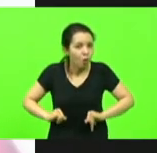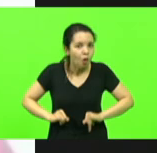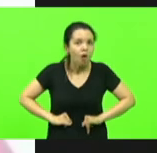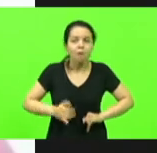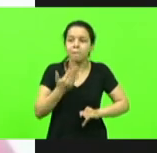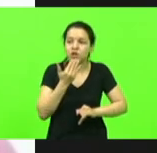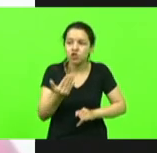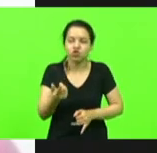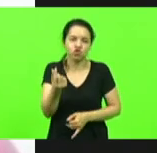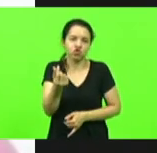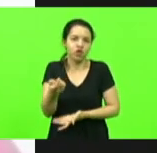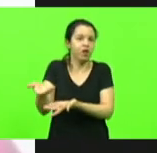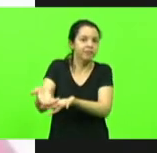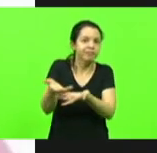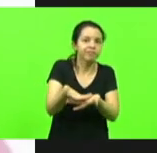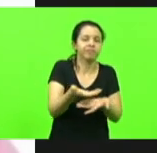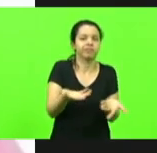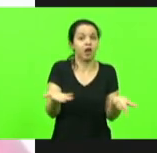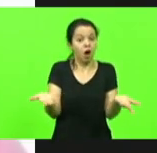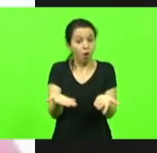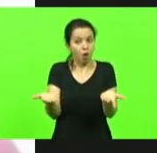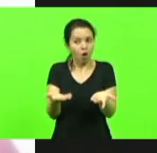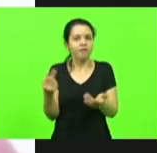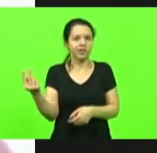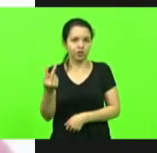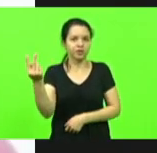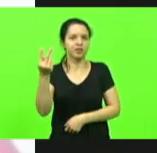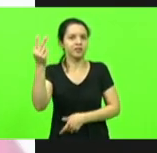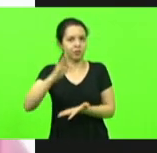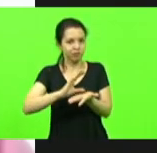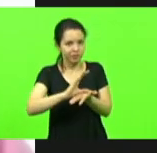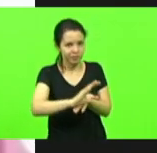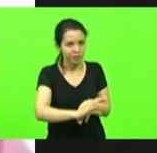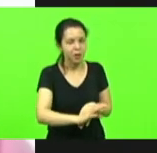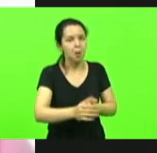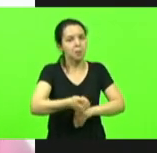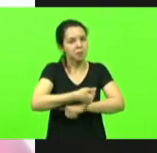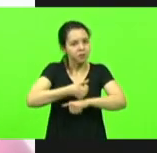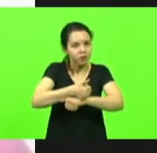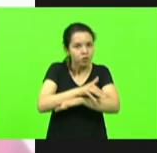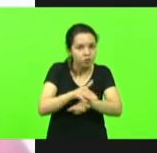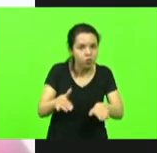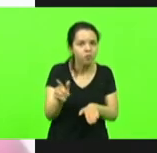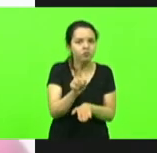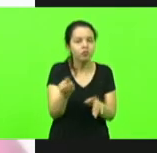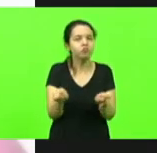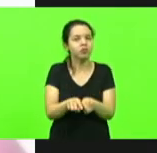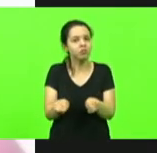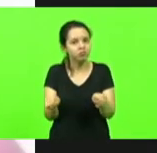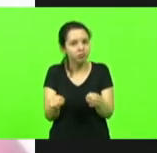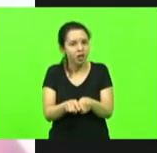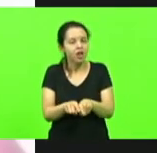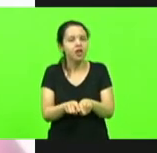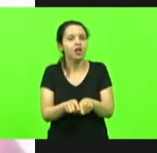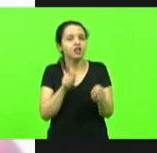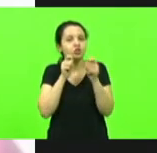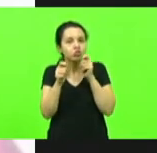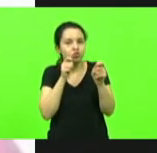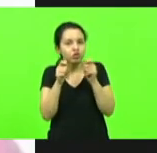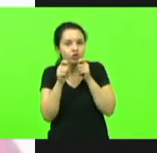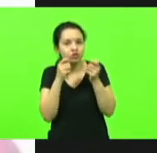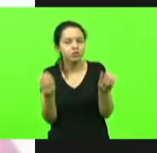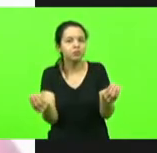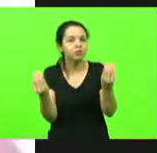vê essa valorização de investimento, não só no profissional, mas também assessorando na implementação